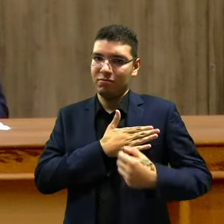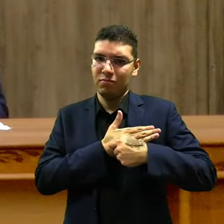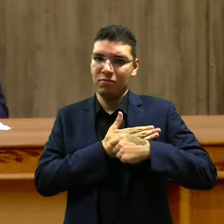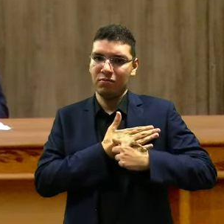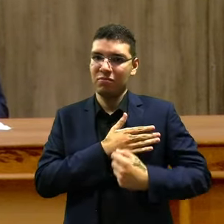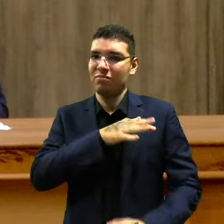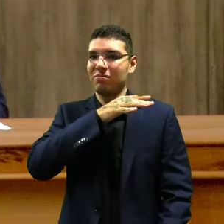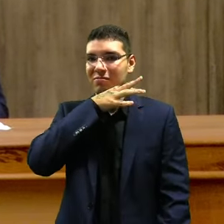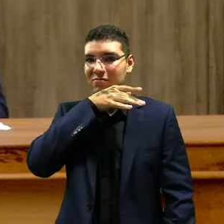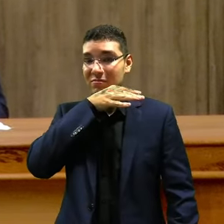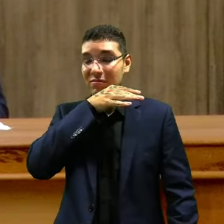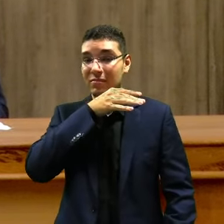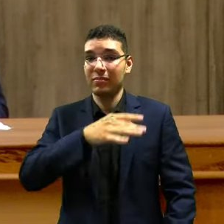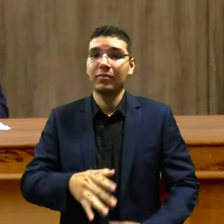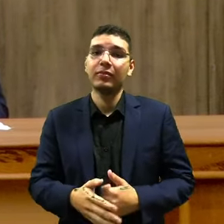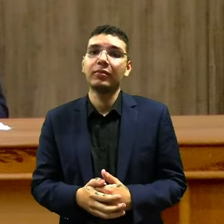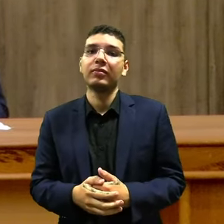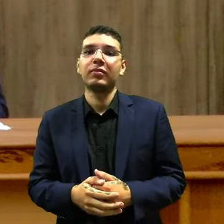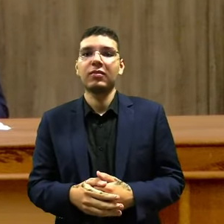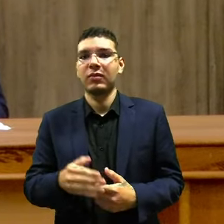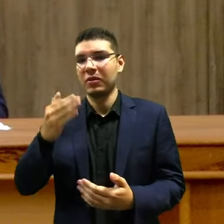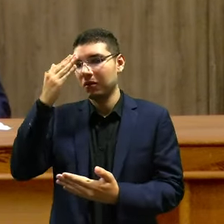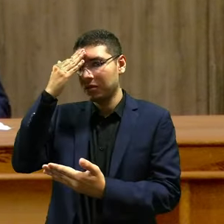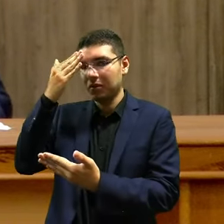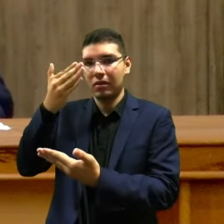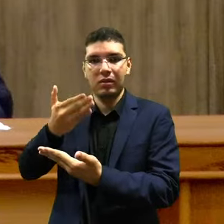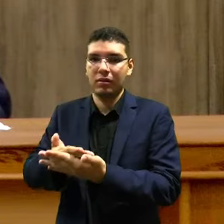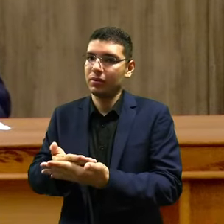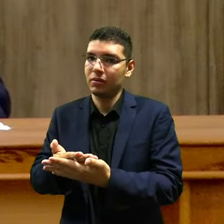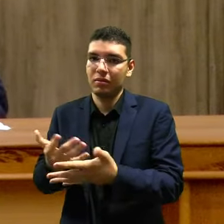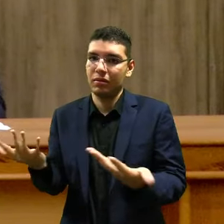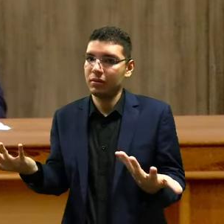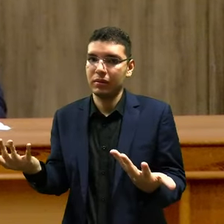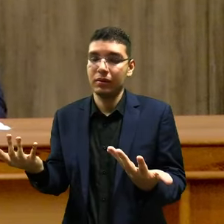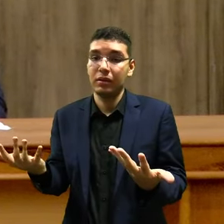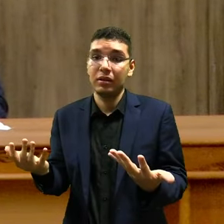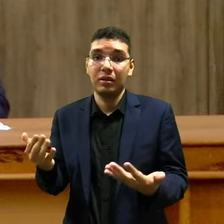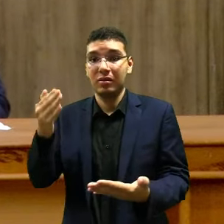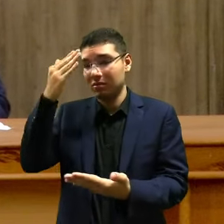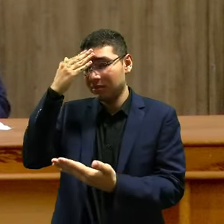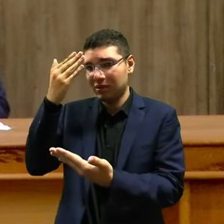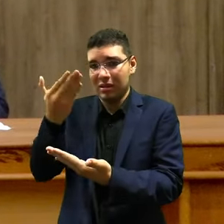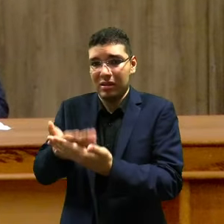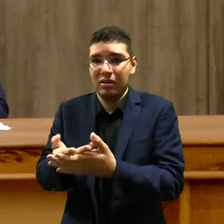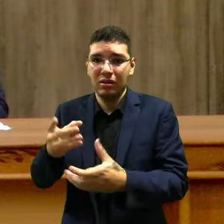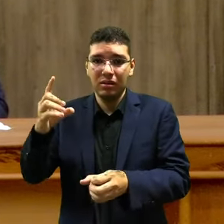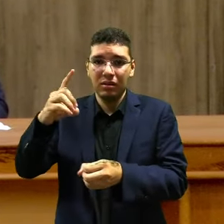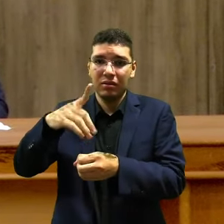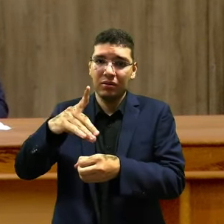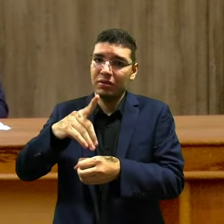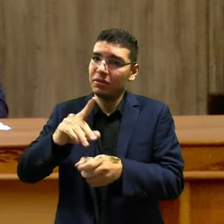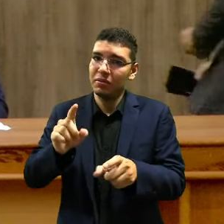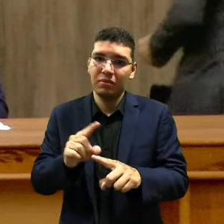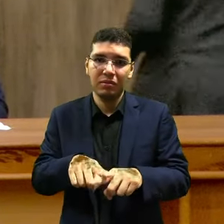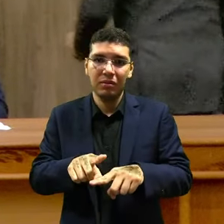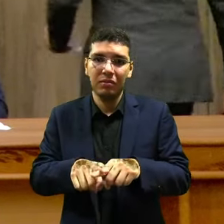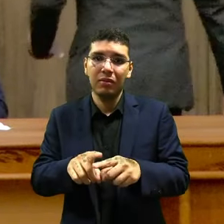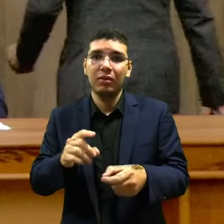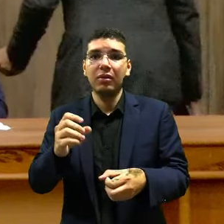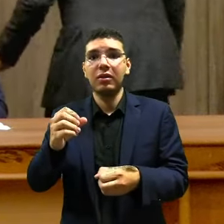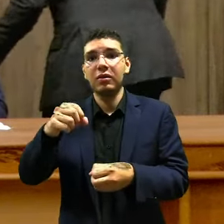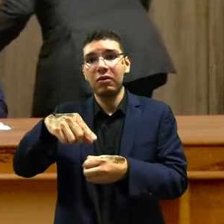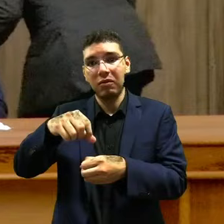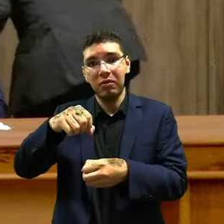aí quando você chega lá incredulidade zona o que tem de crente aqui que não crê em dízimo não crê em oferta não crê em nada é um